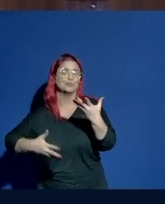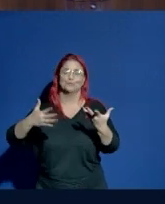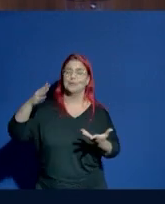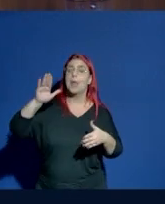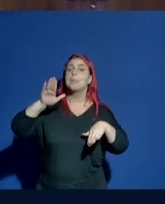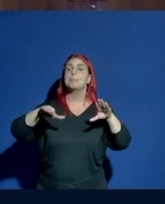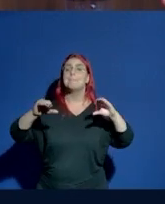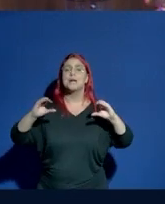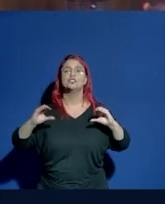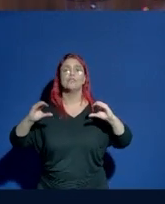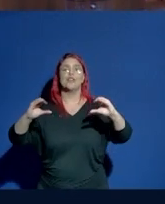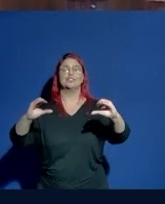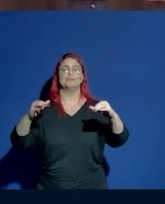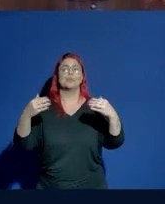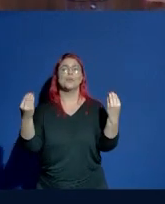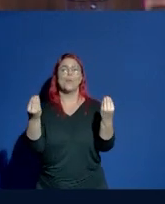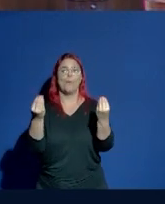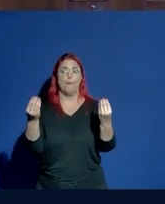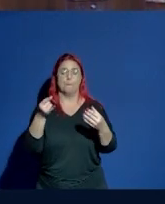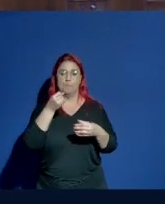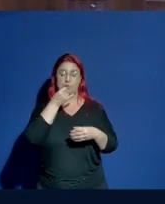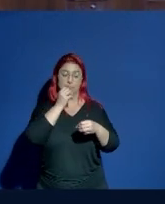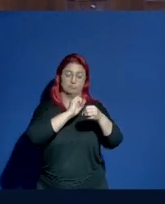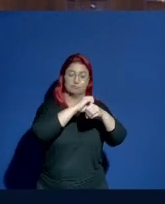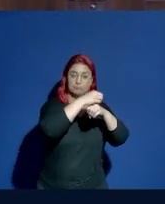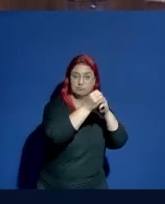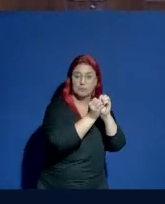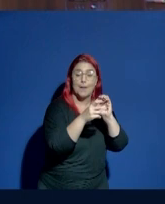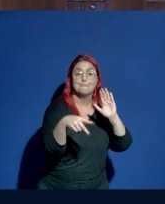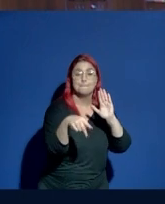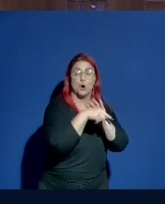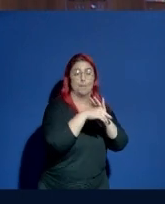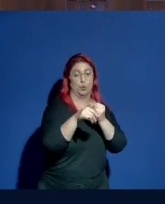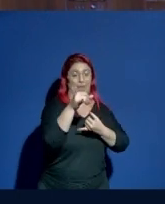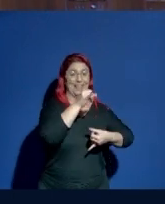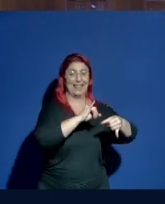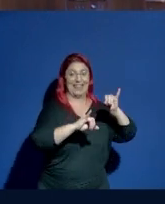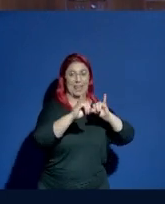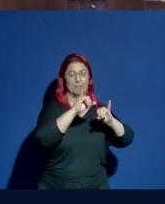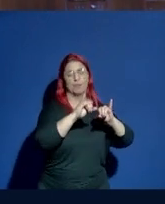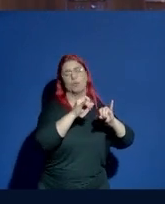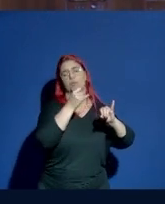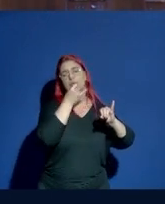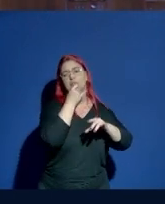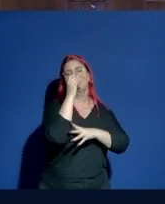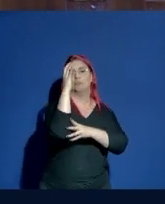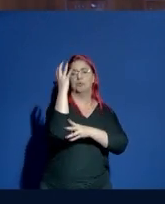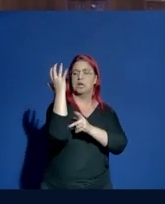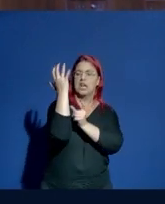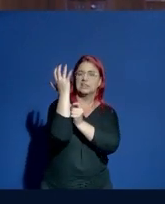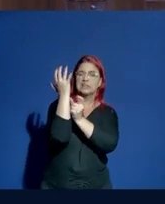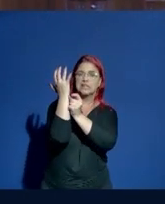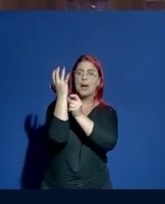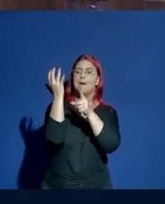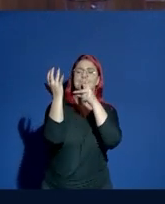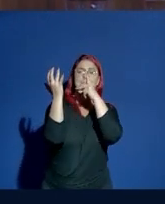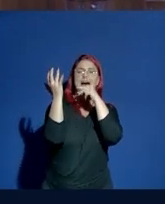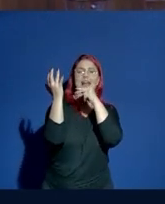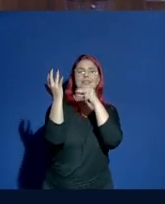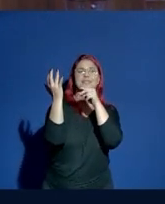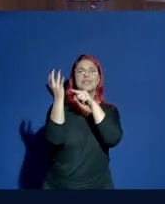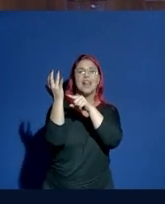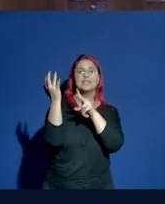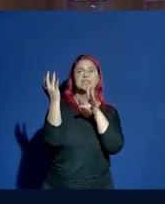acontece? As moléculas defensivos químicos, muitas delas estão, as pragas, doenças, estão tendo resistência a